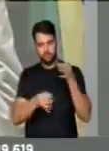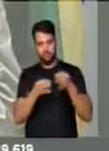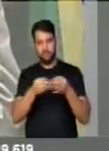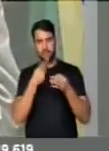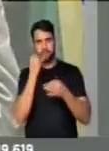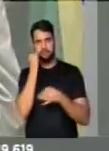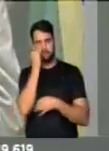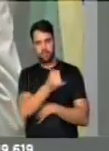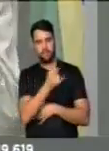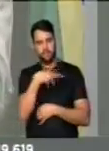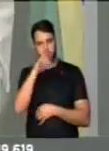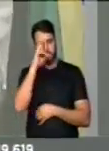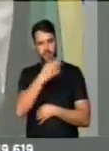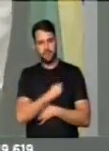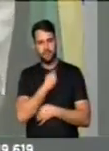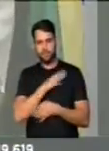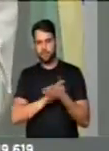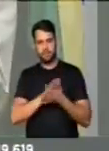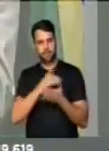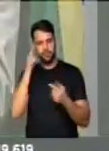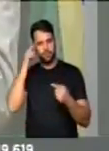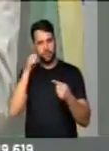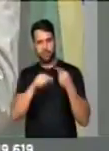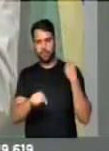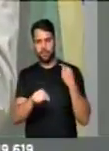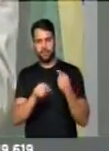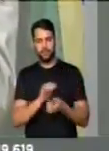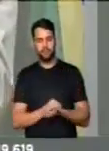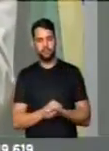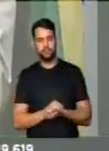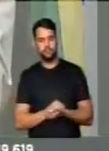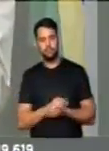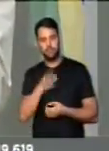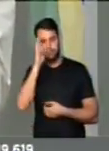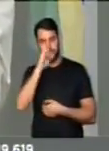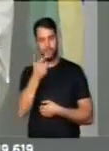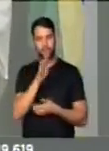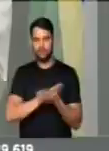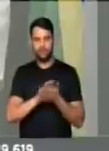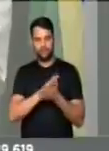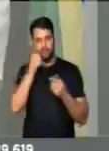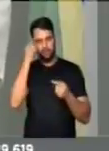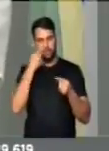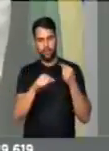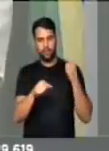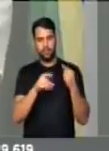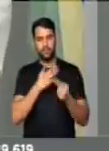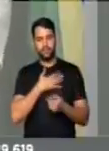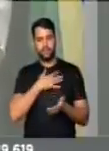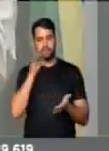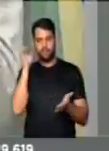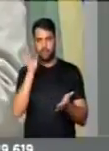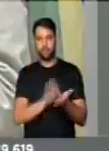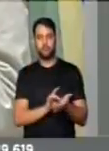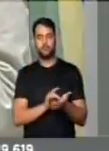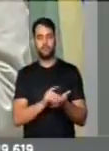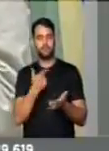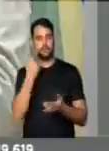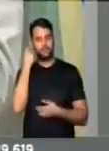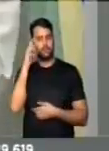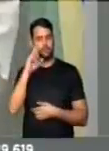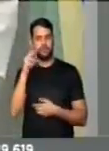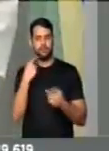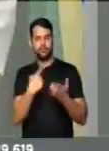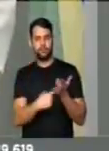justiça. Vossa Excelência não concorda. Vossa Excelência não concorda, eu tenho certeza,